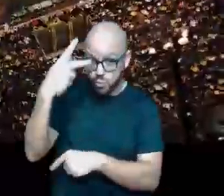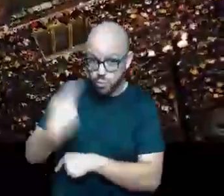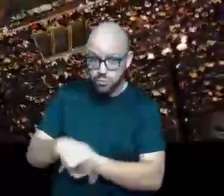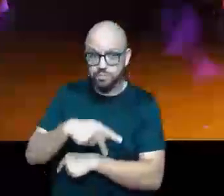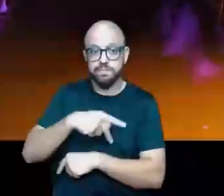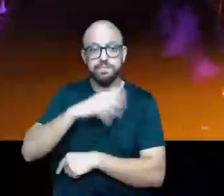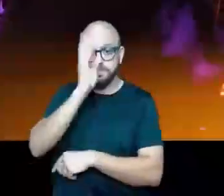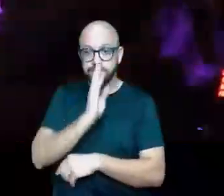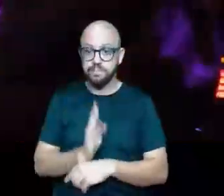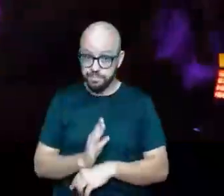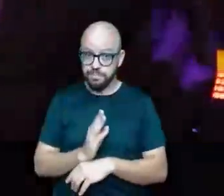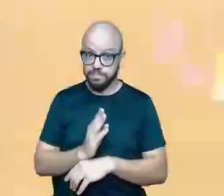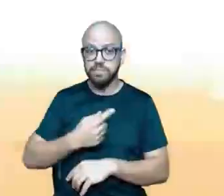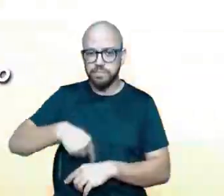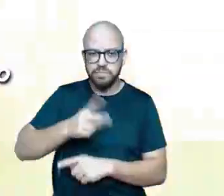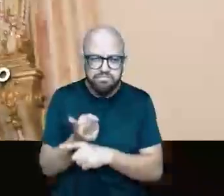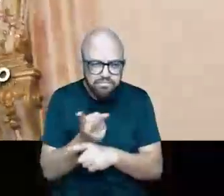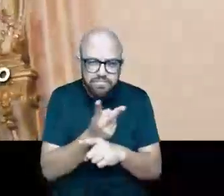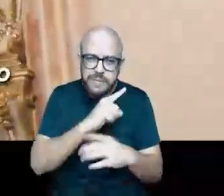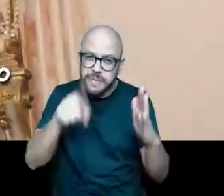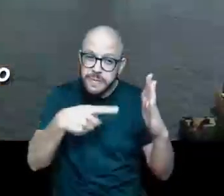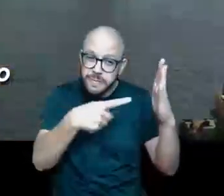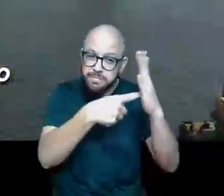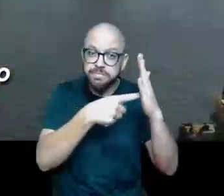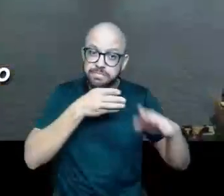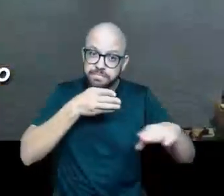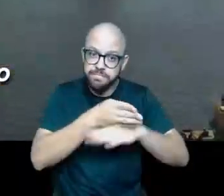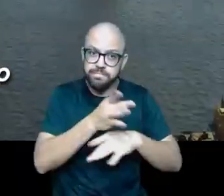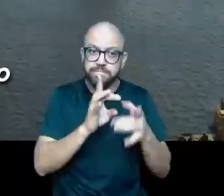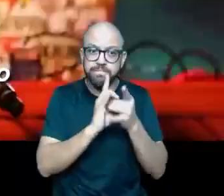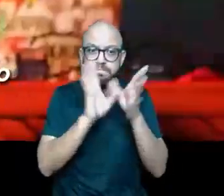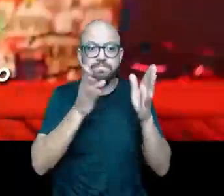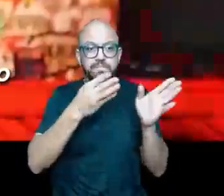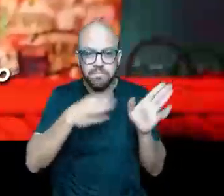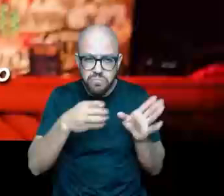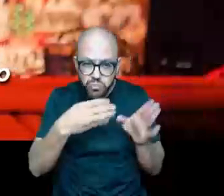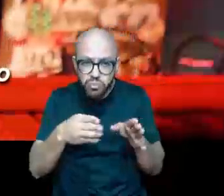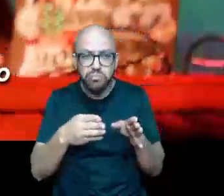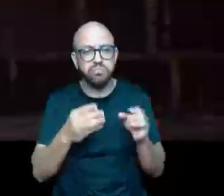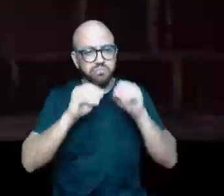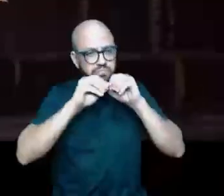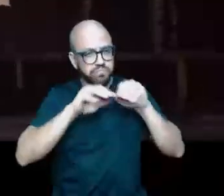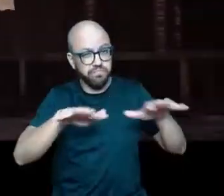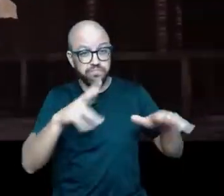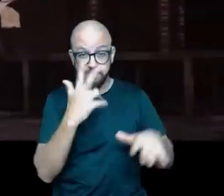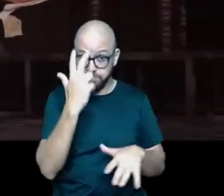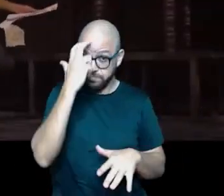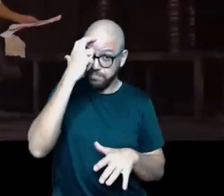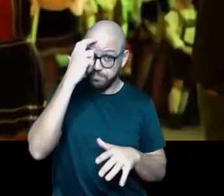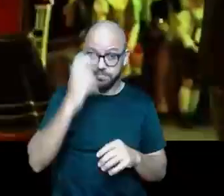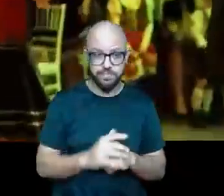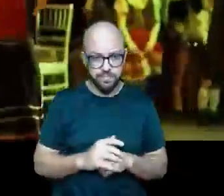de incentivo à cultura brasileira. Com ela, perseguimos a missão de assegurar o acesso democrático à produção